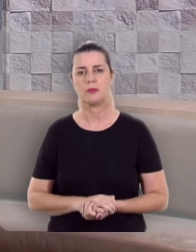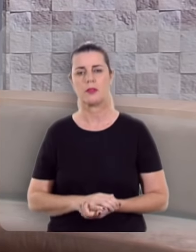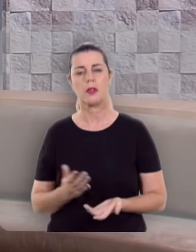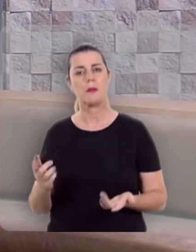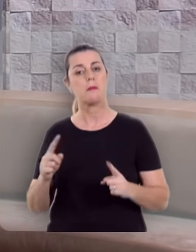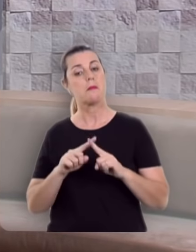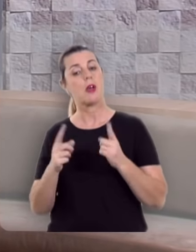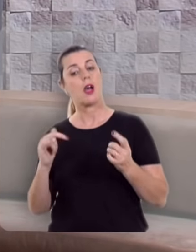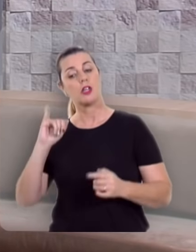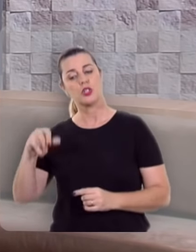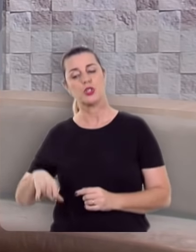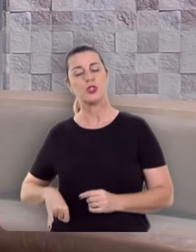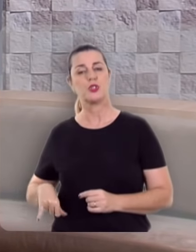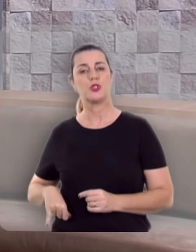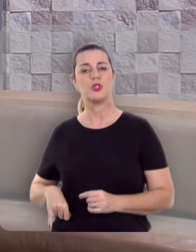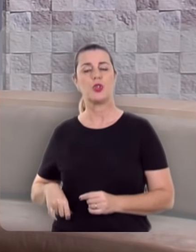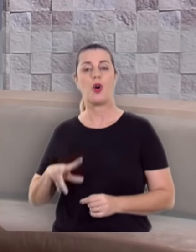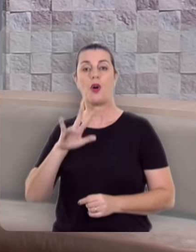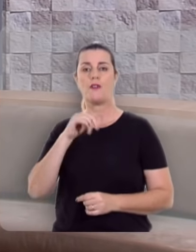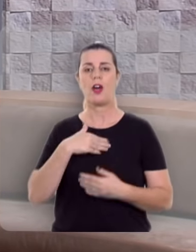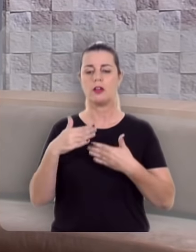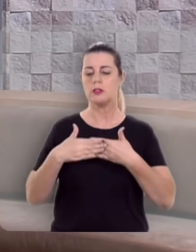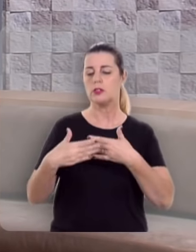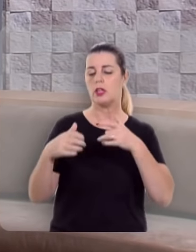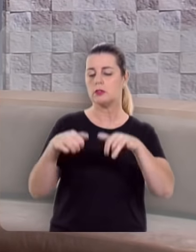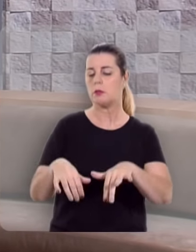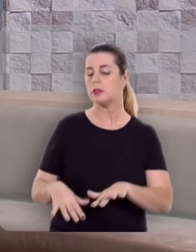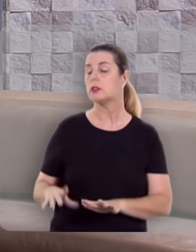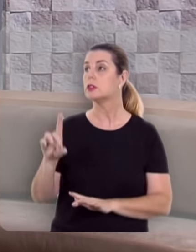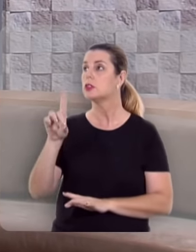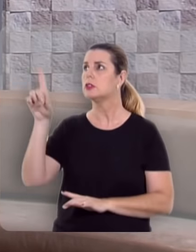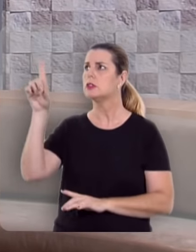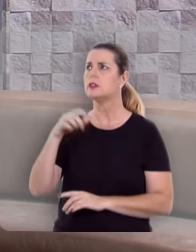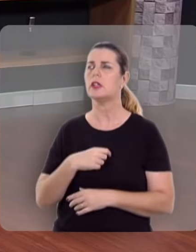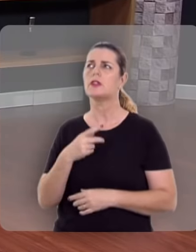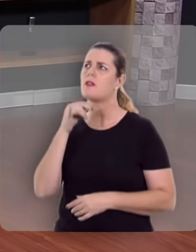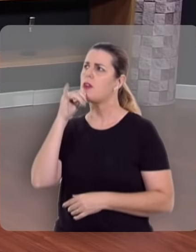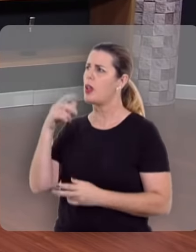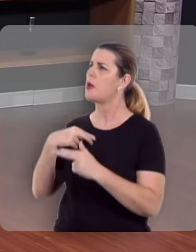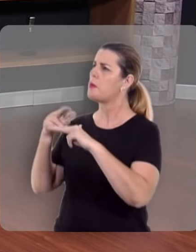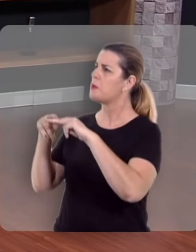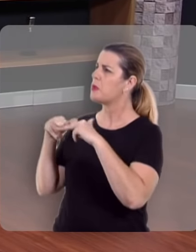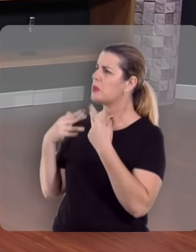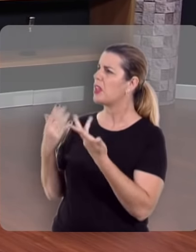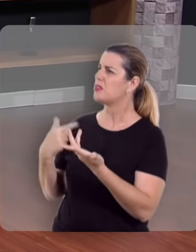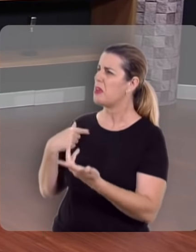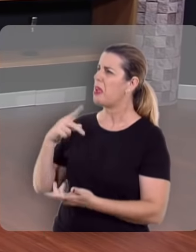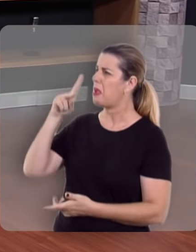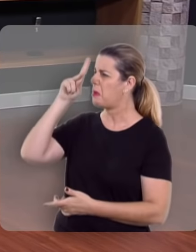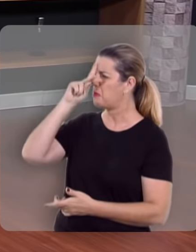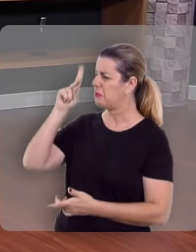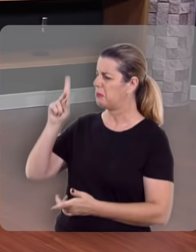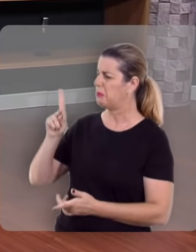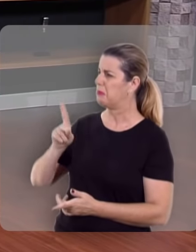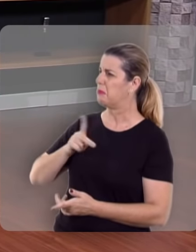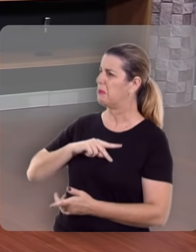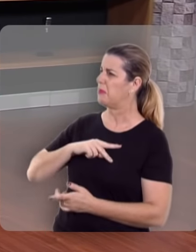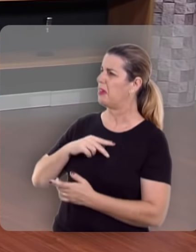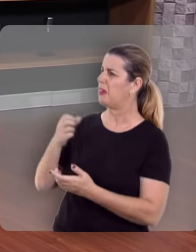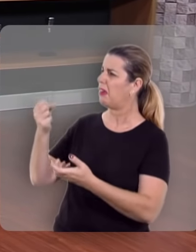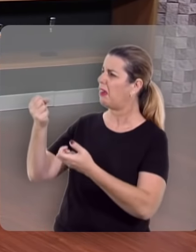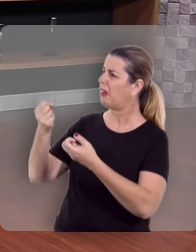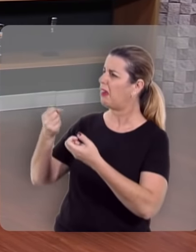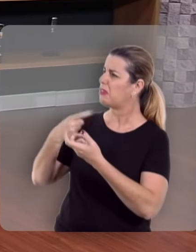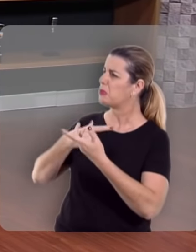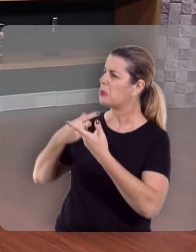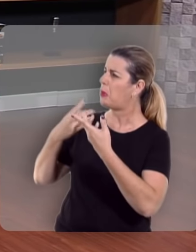Deus, porque Deus é inesgotável em seu ser. Mas Jó vai, diante